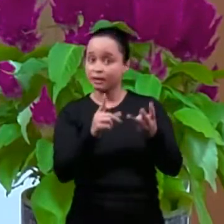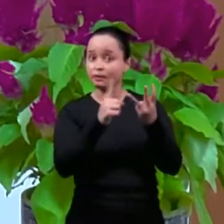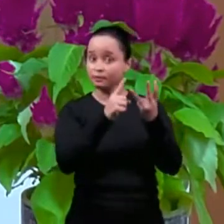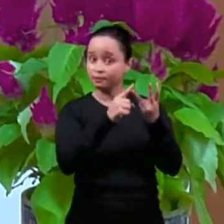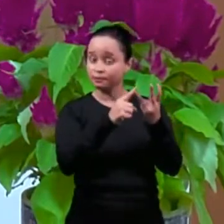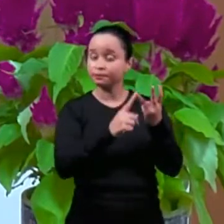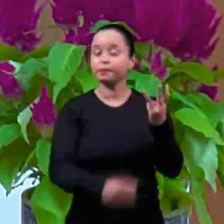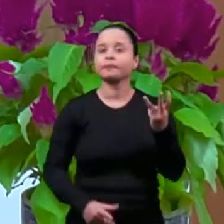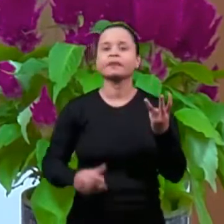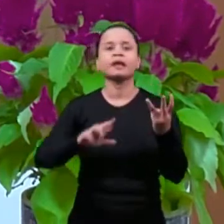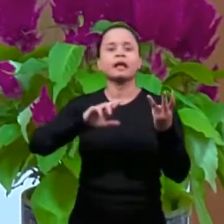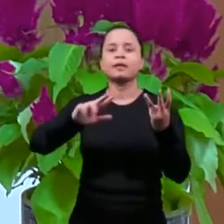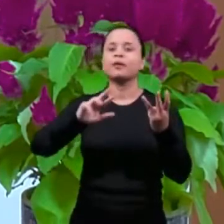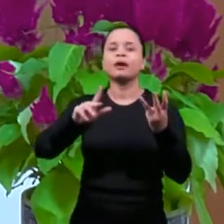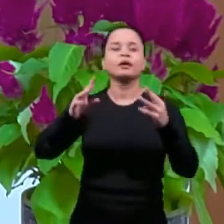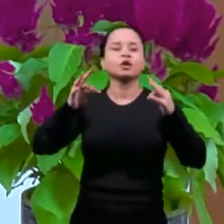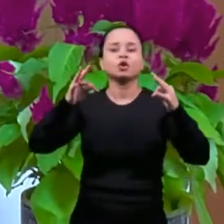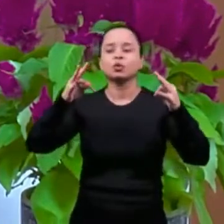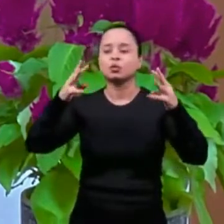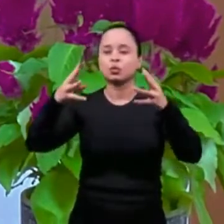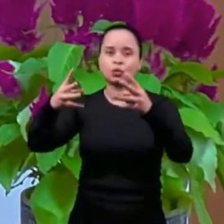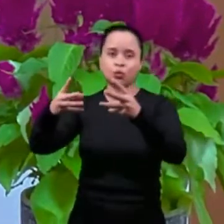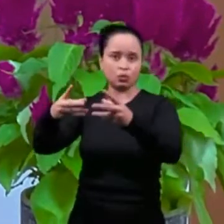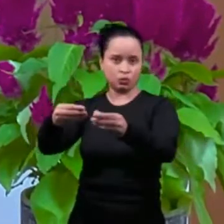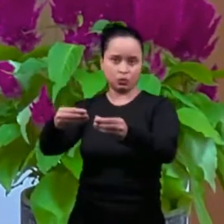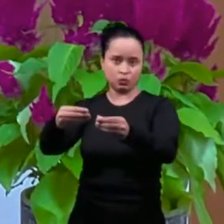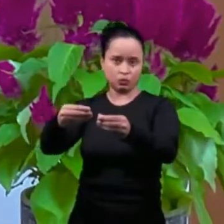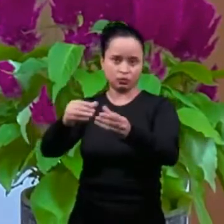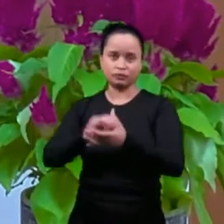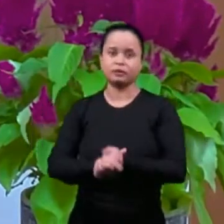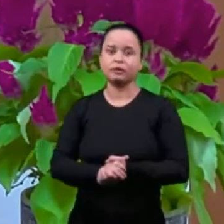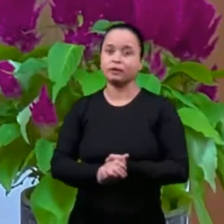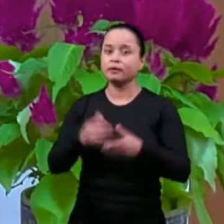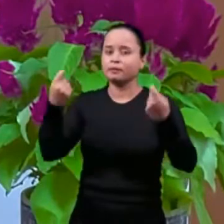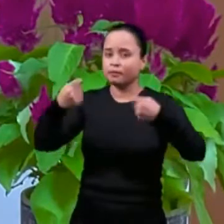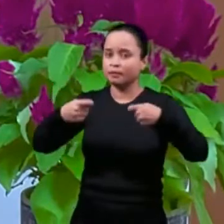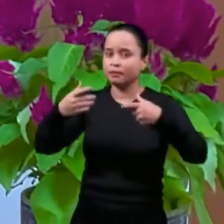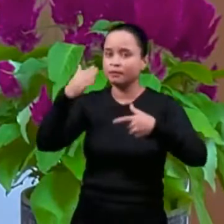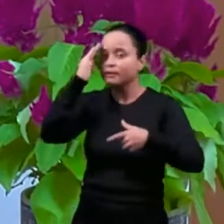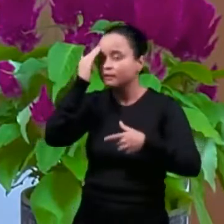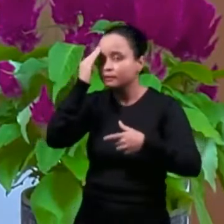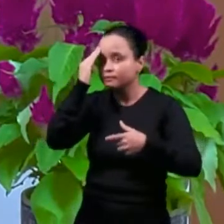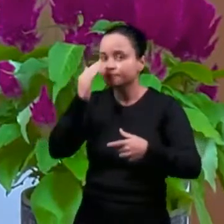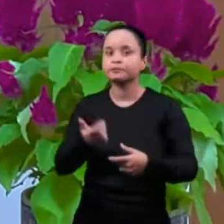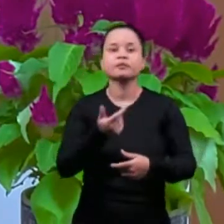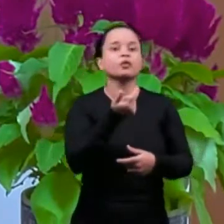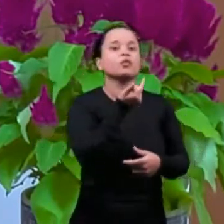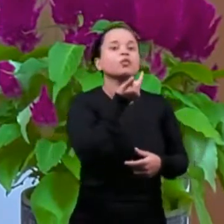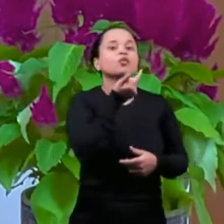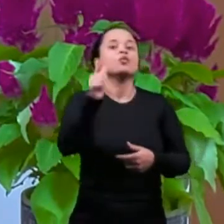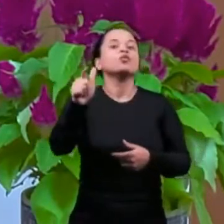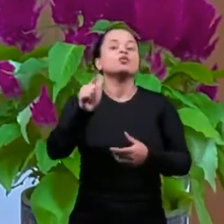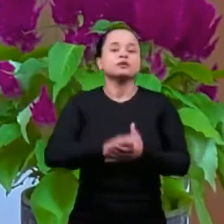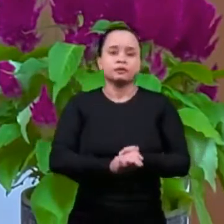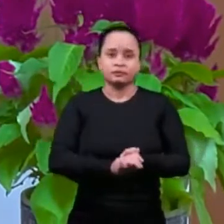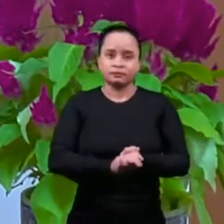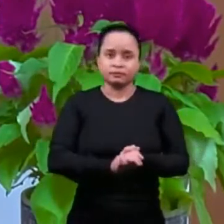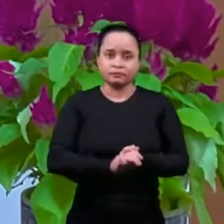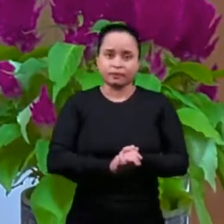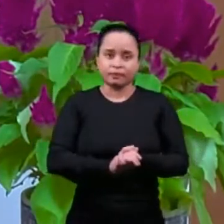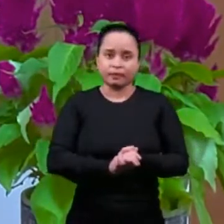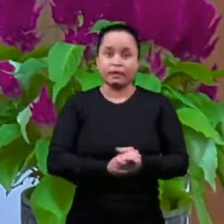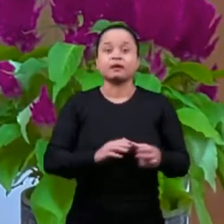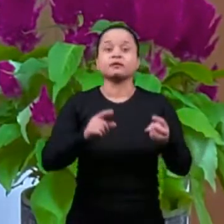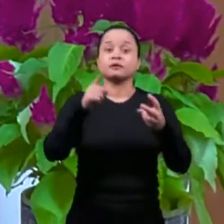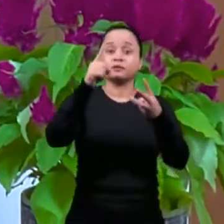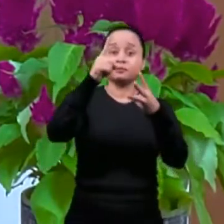para todos, né, que pudessem entender. A outra palavra, que era do